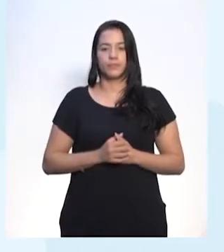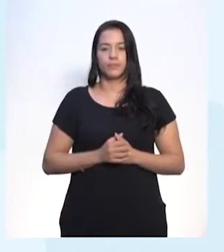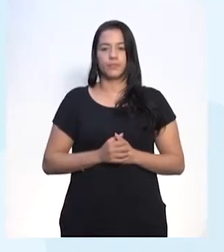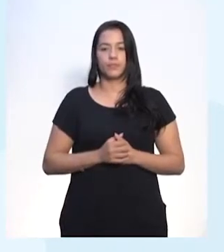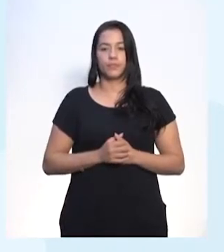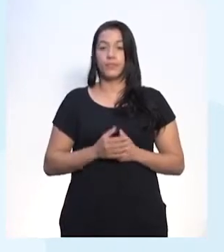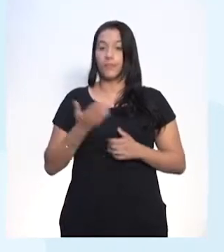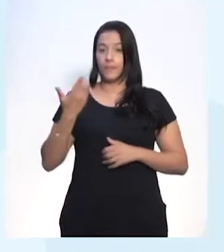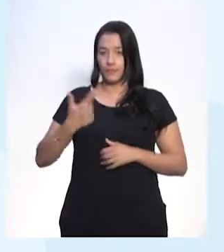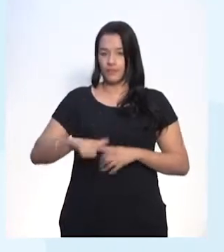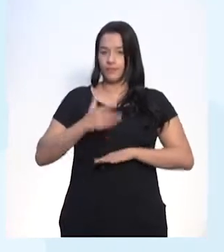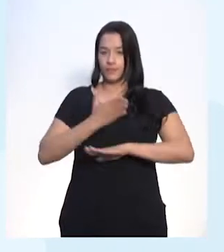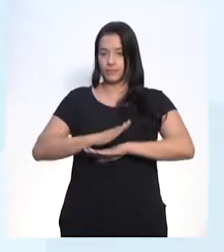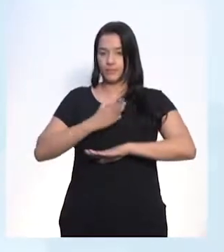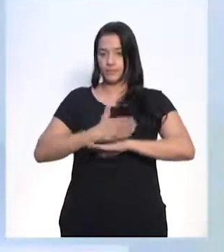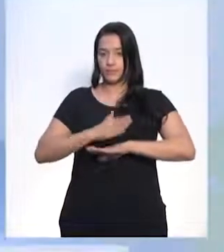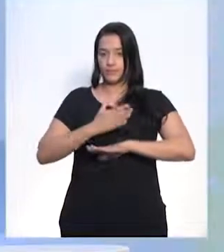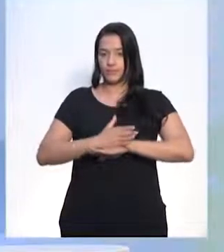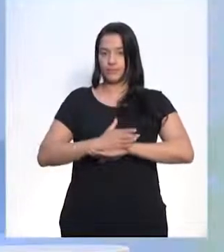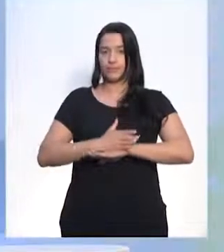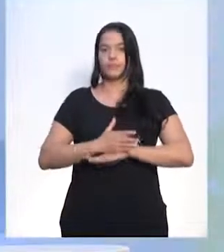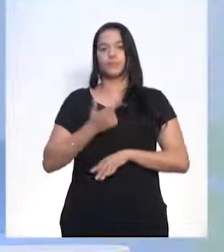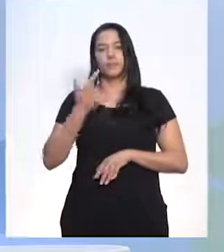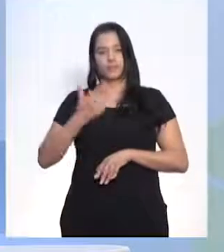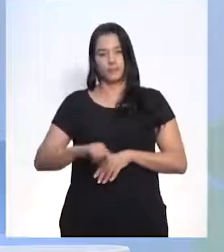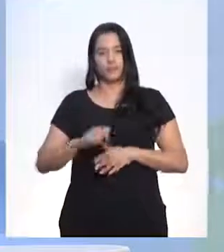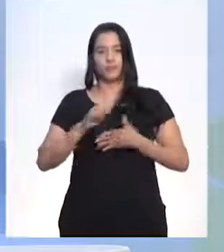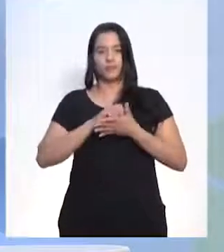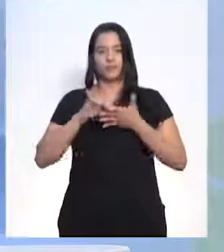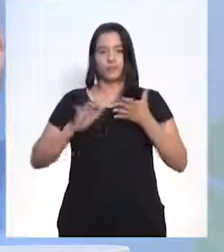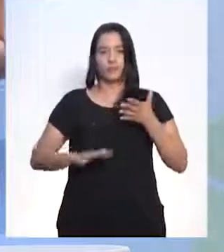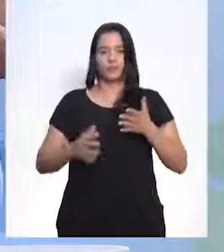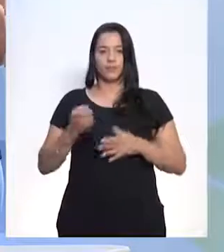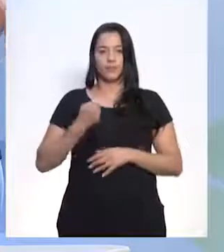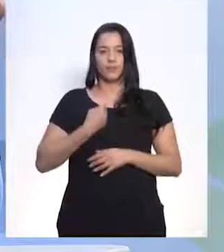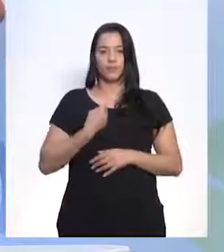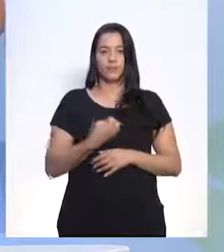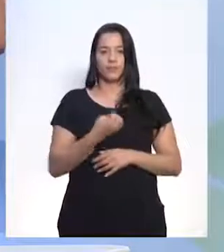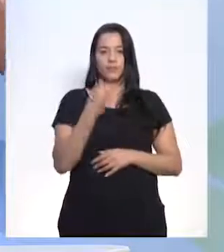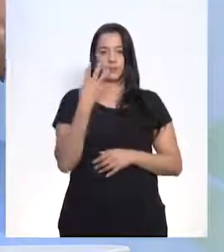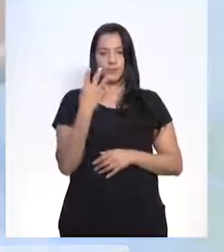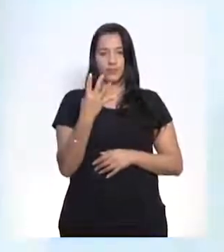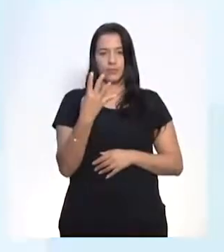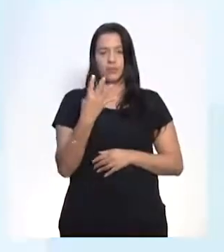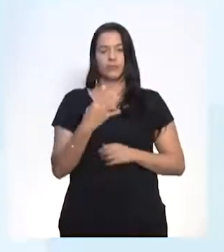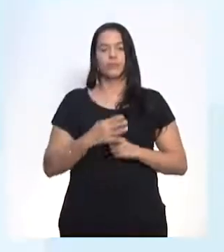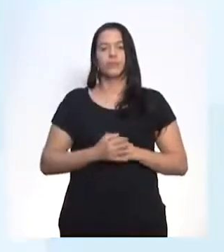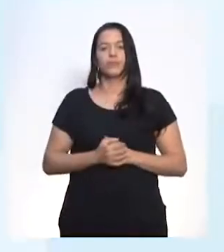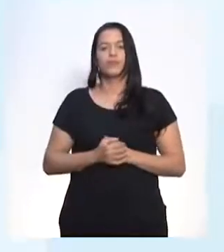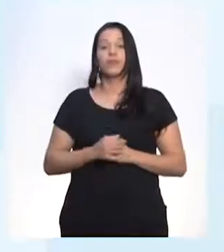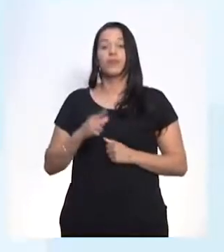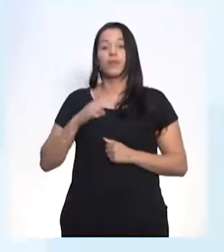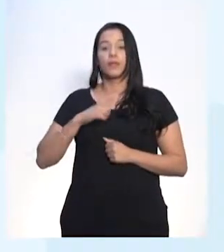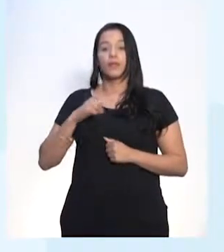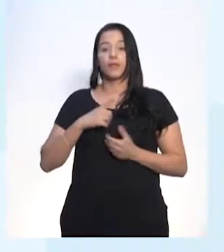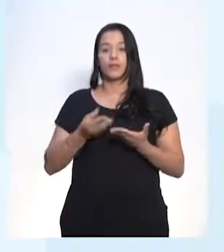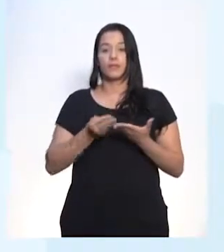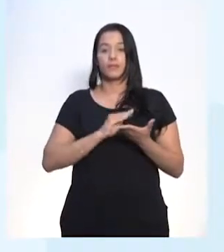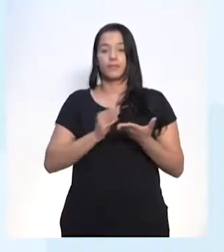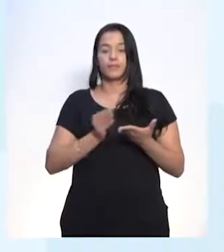Vamos treinar mais um pouquinho? Então, agora temos a atividade 4, que está na